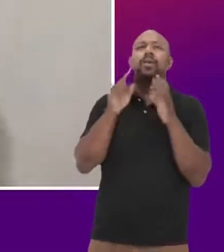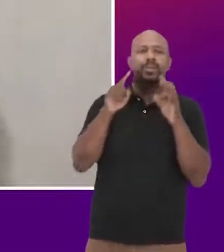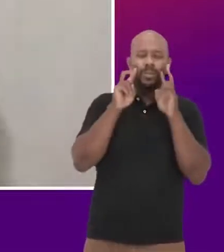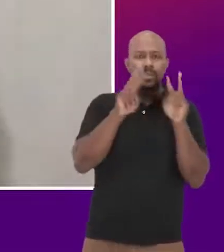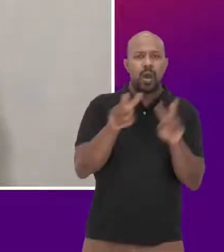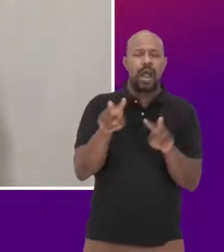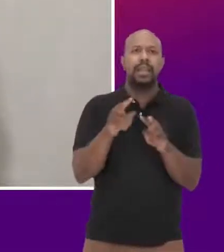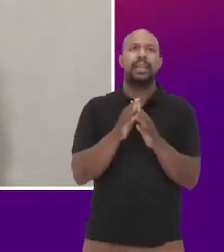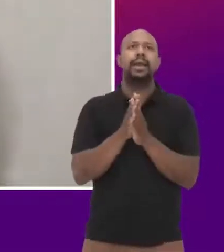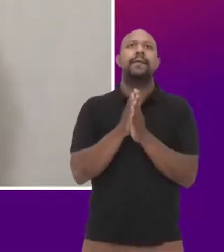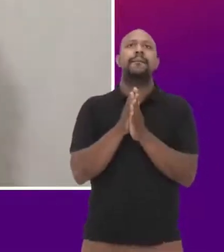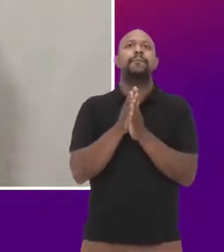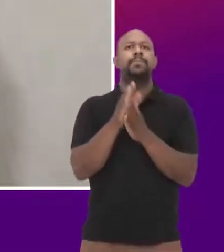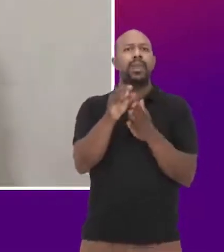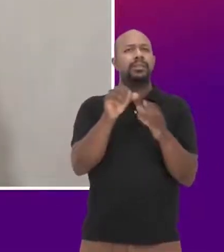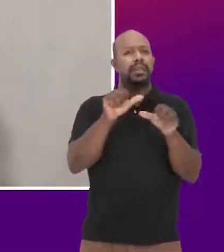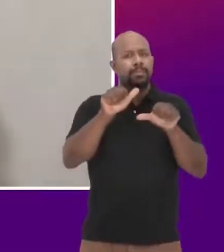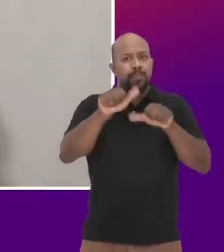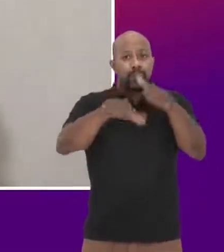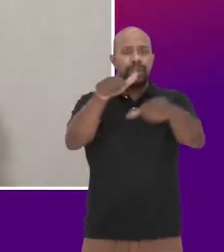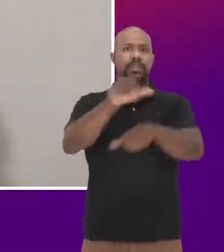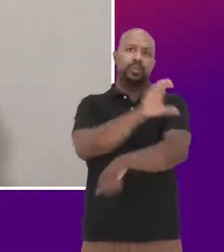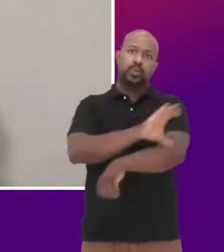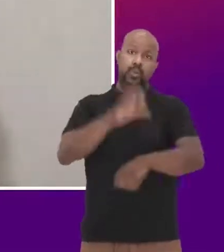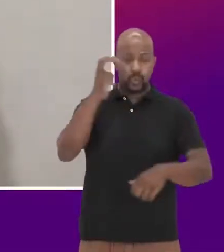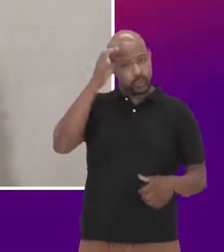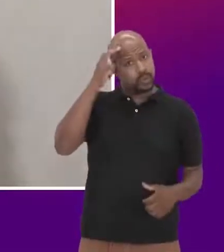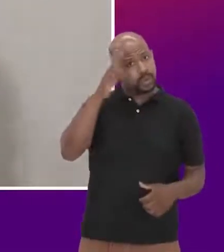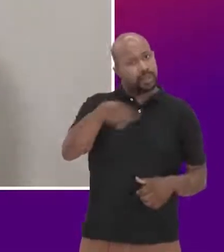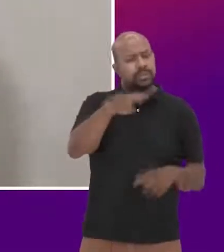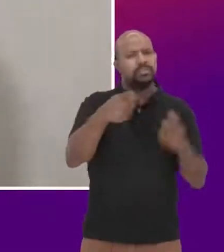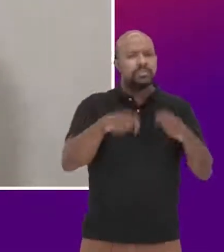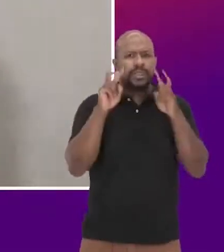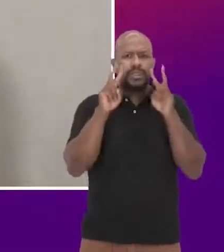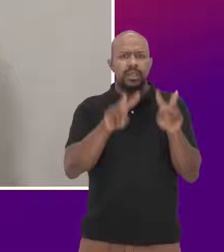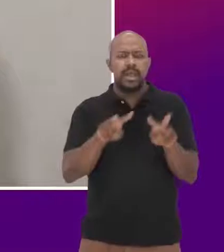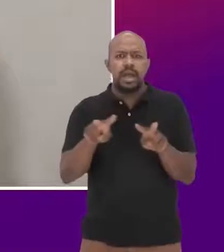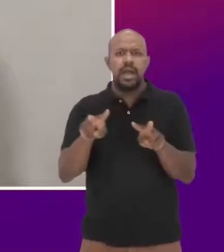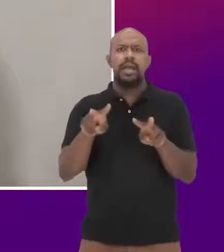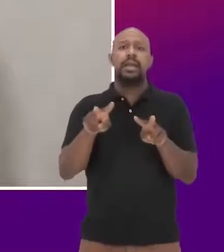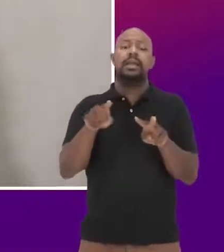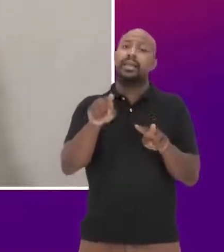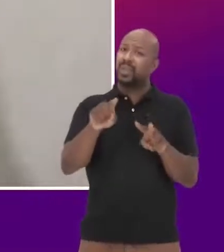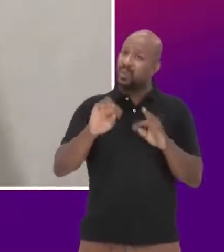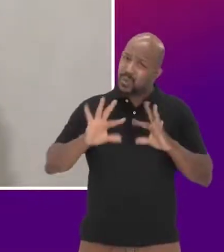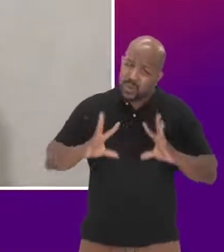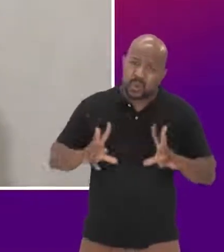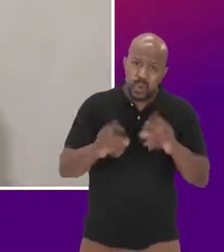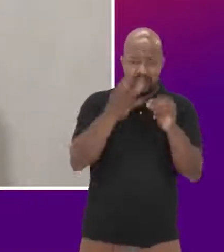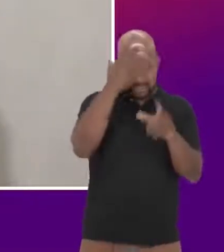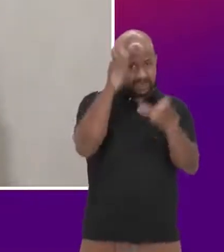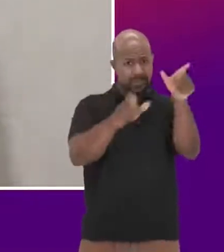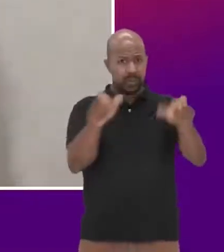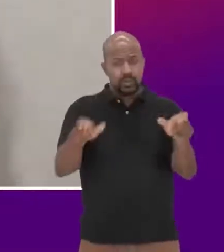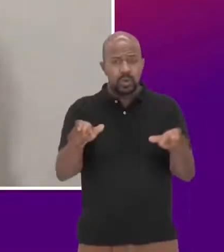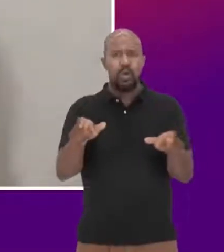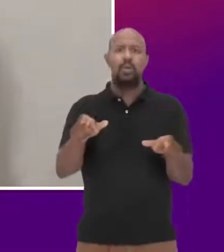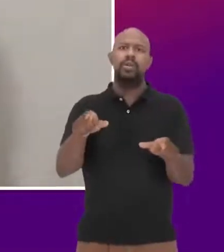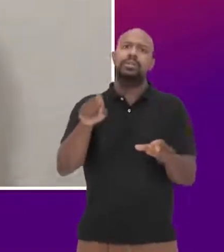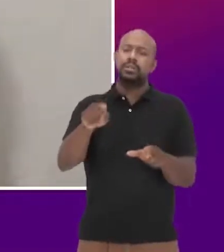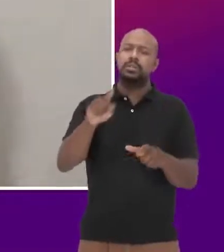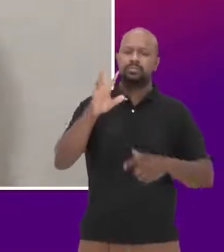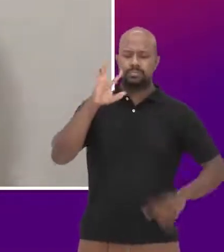gente olha para essa mudança de cultura, a gente também tem que olhar que todas essas pessoas de tomada